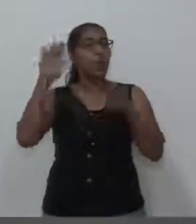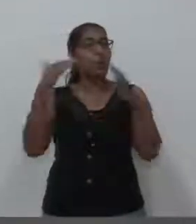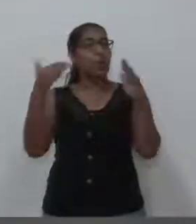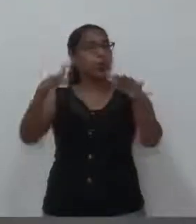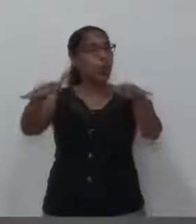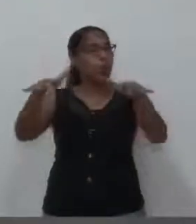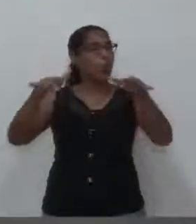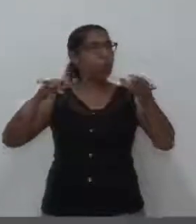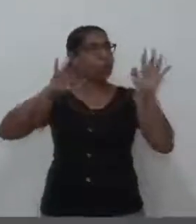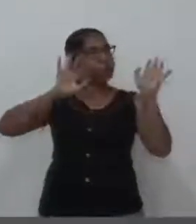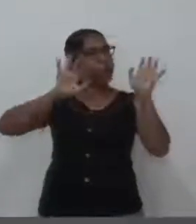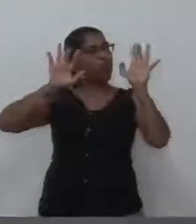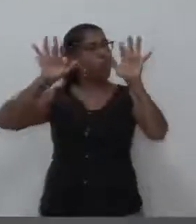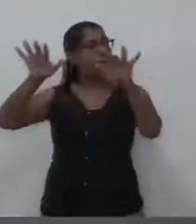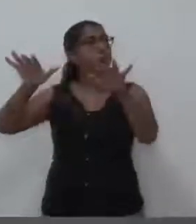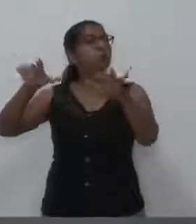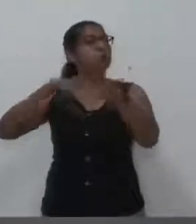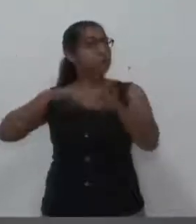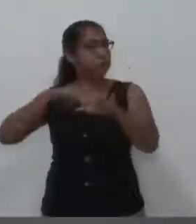lá pelo